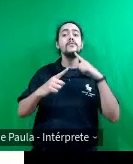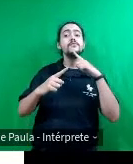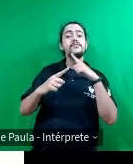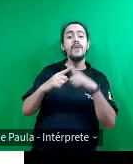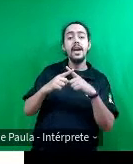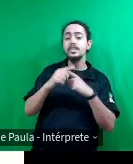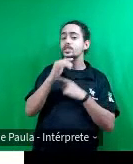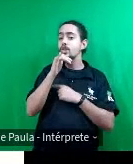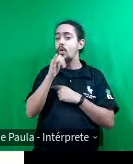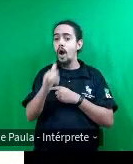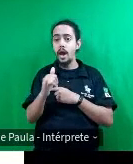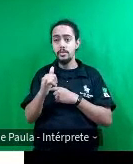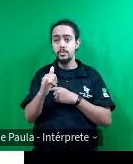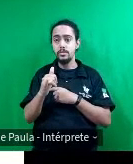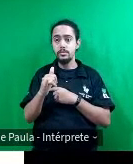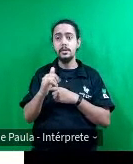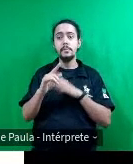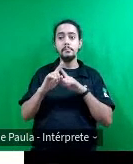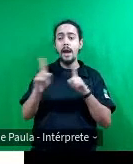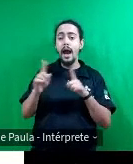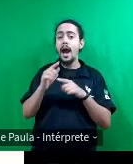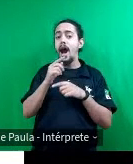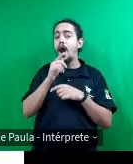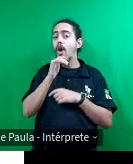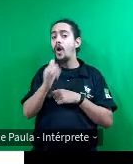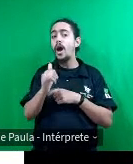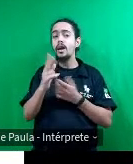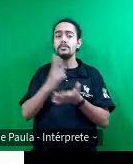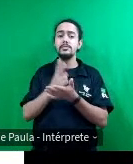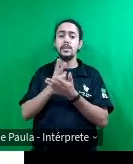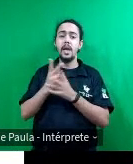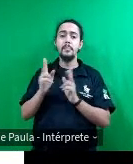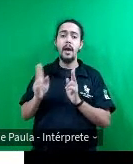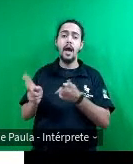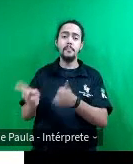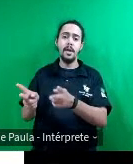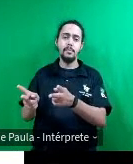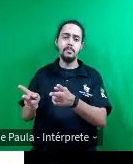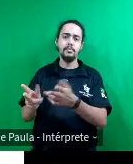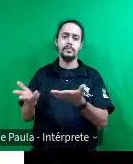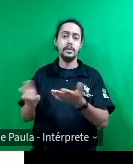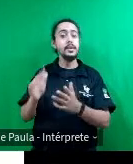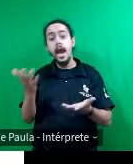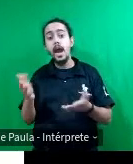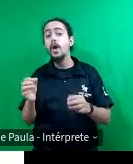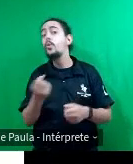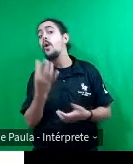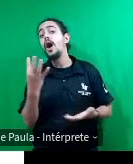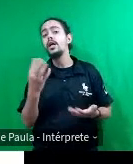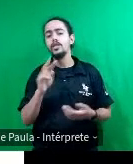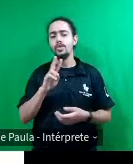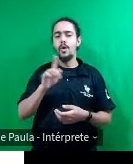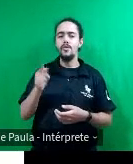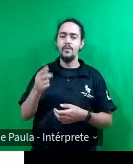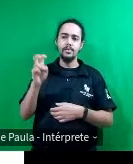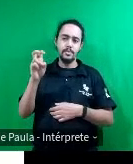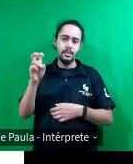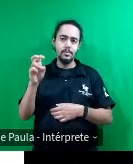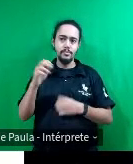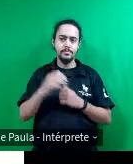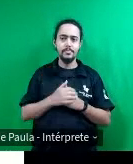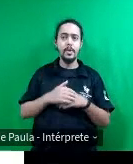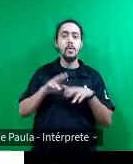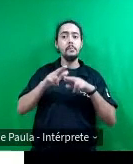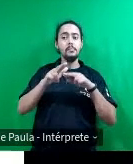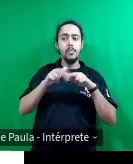a mesma corrente que vai atravessar todos os resistores conectados em série. Óbvio, né? Então vai ser a queda de tensão em cima do resistor